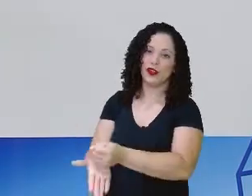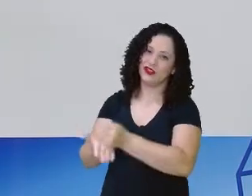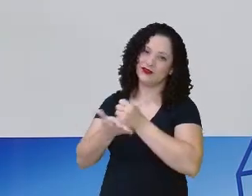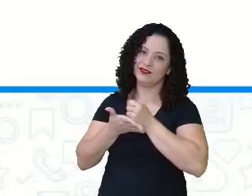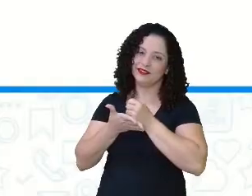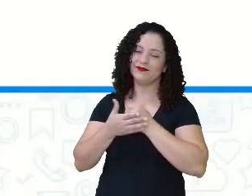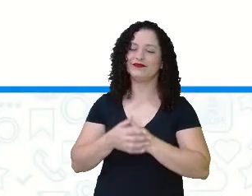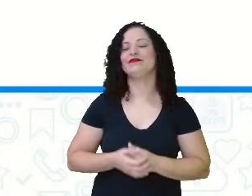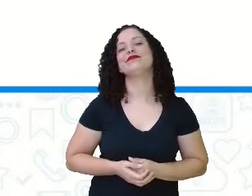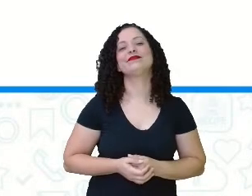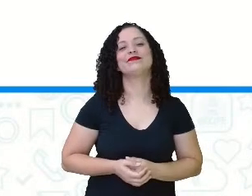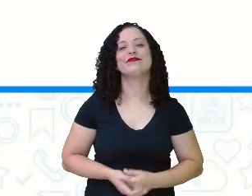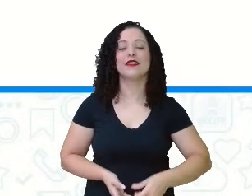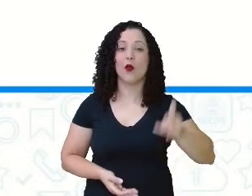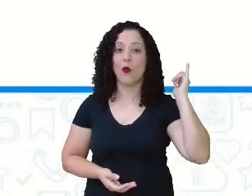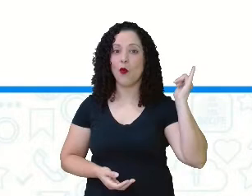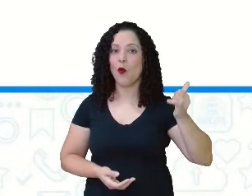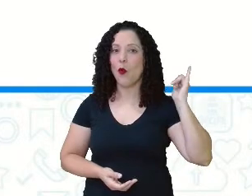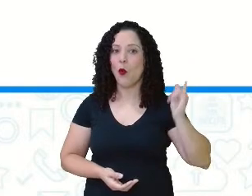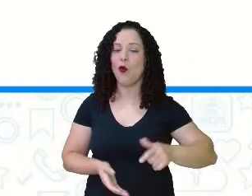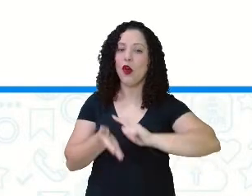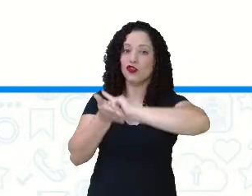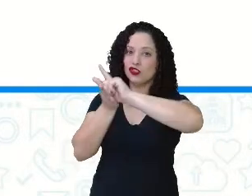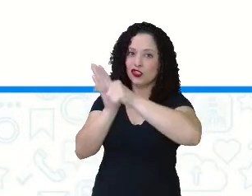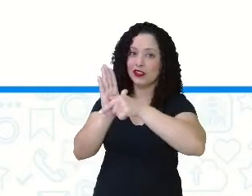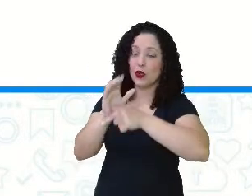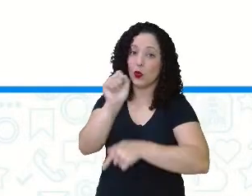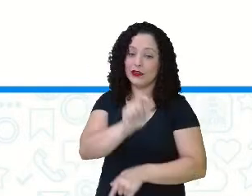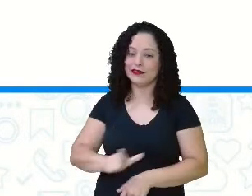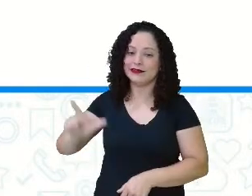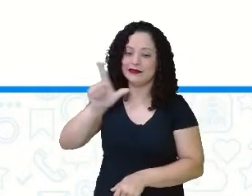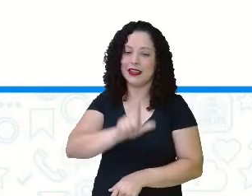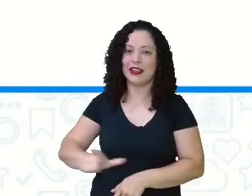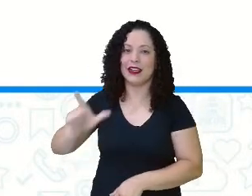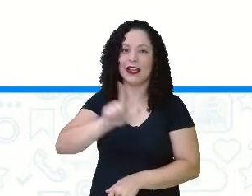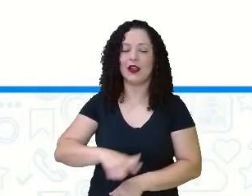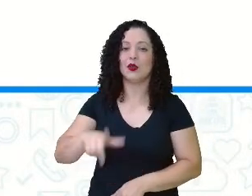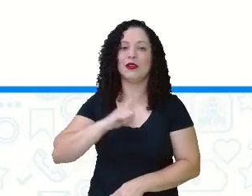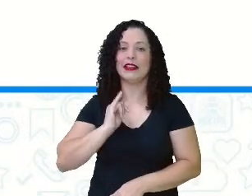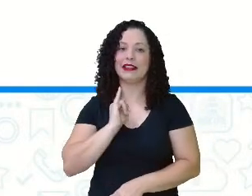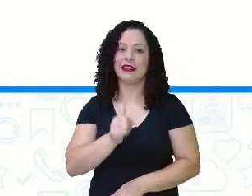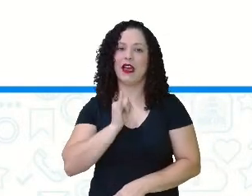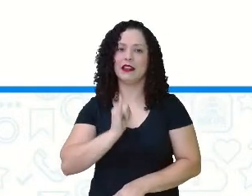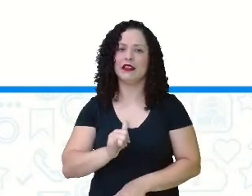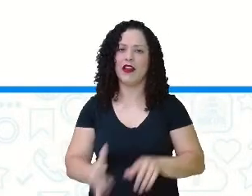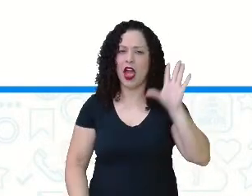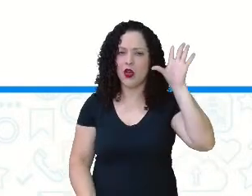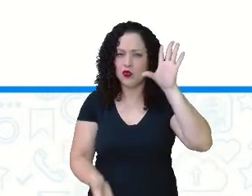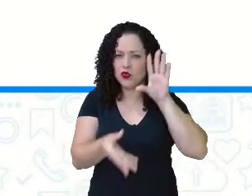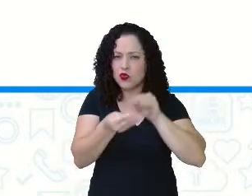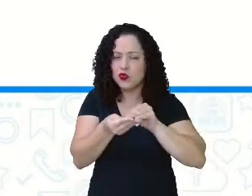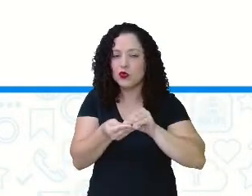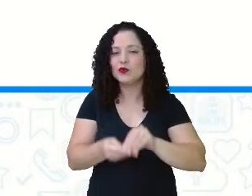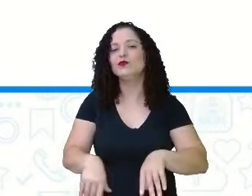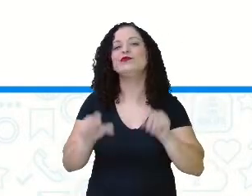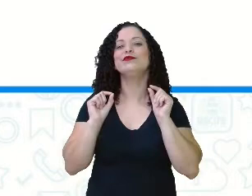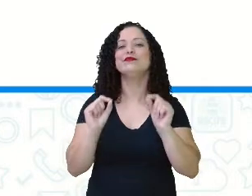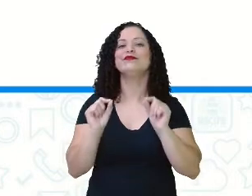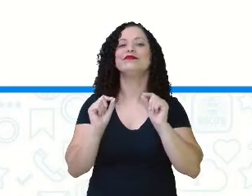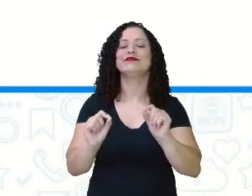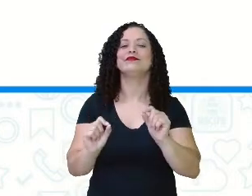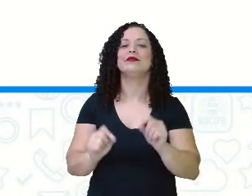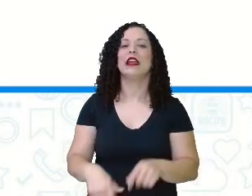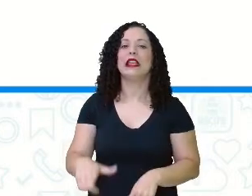Então, o conto é um gênero literário que possui narrativa curta e tem a sua origem na